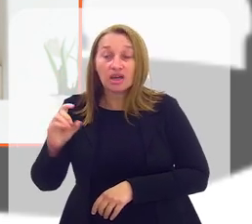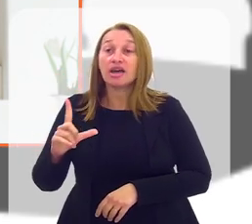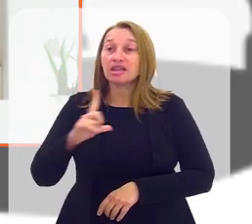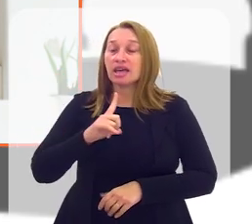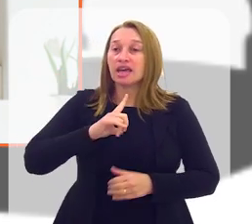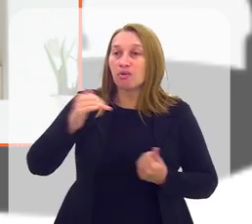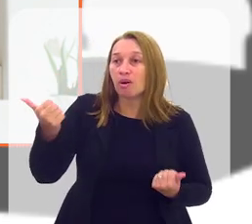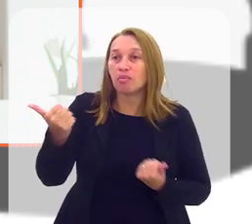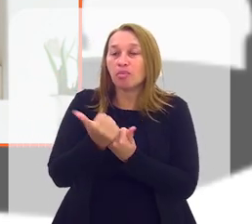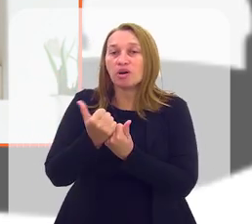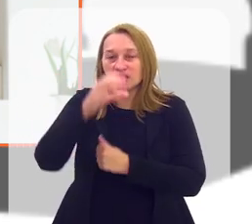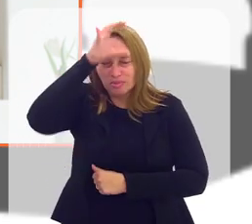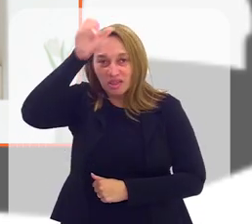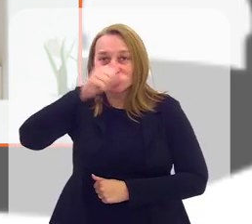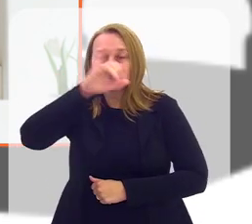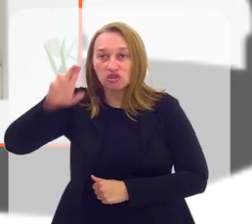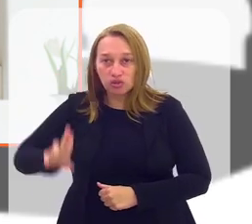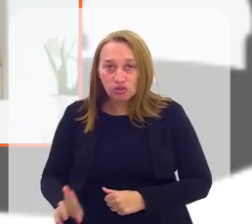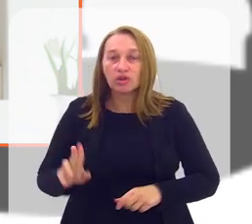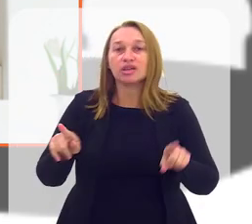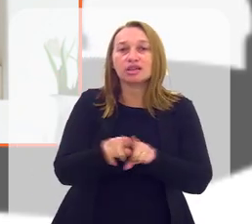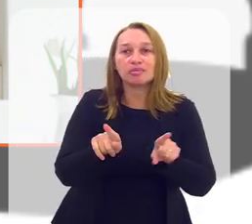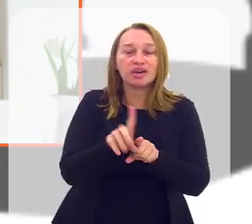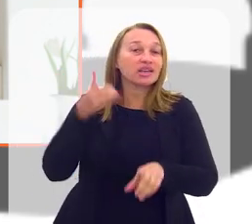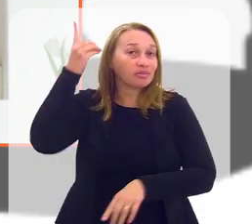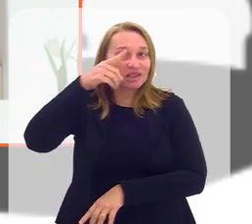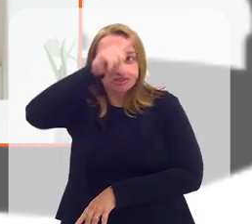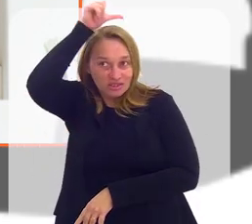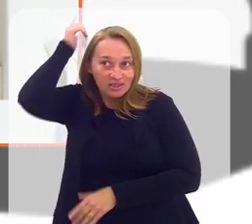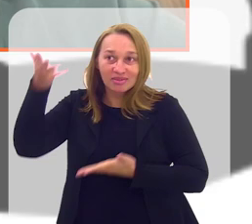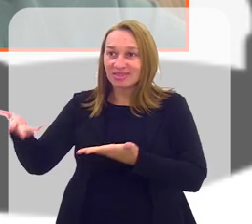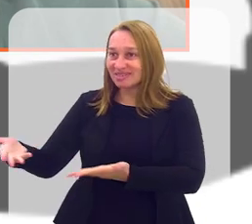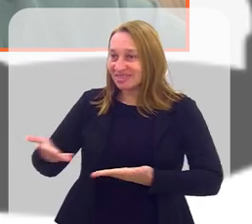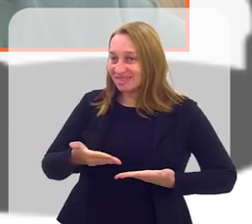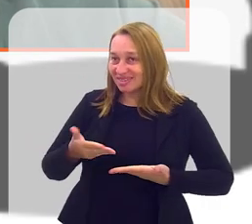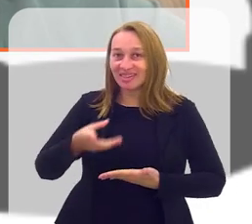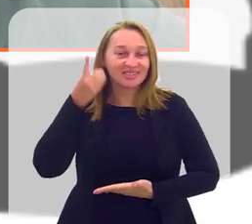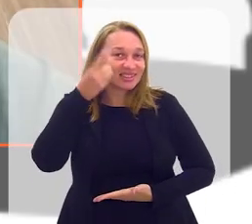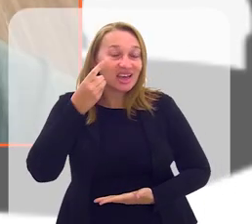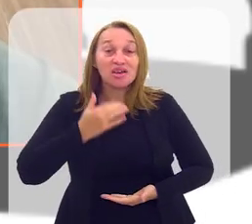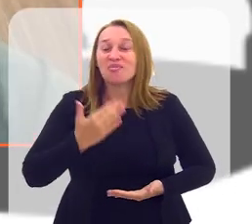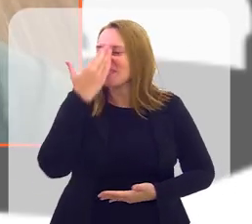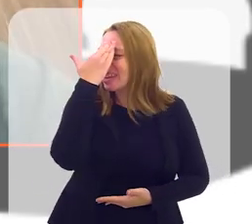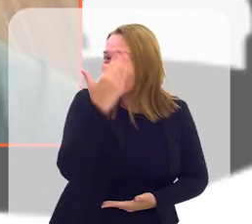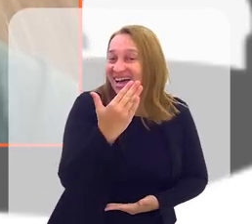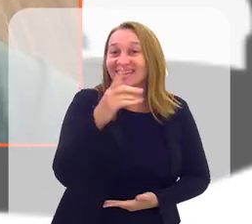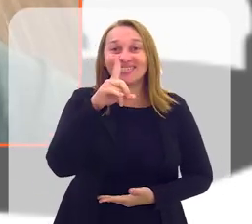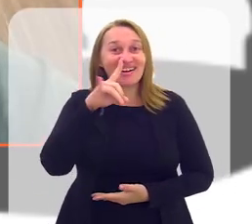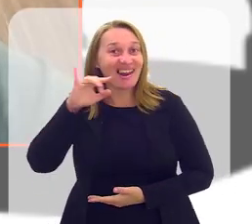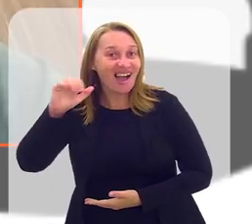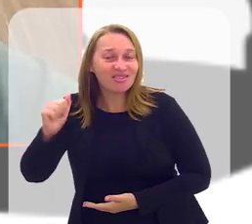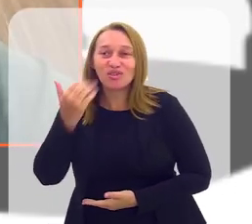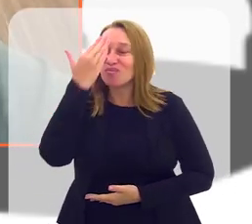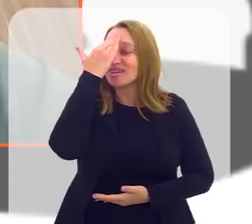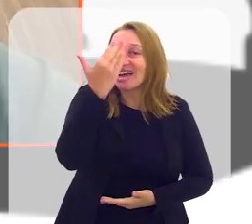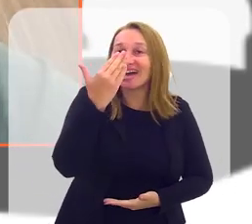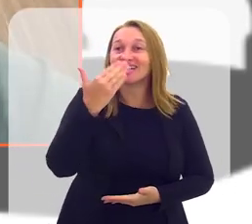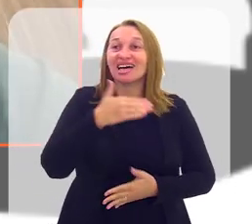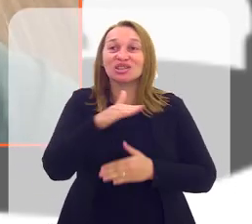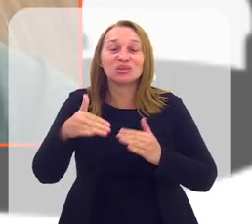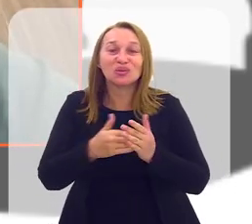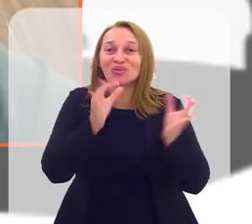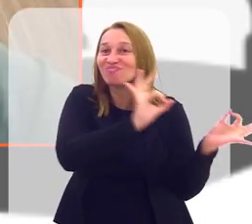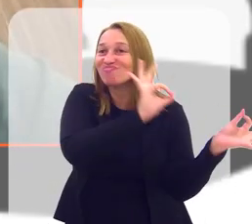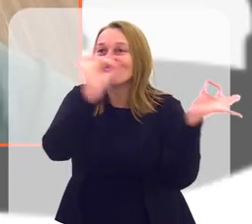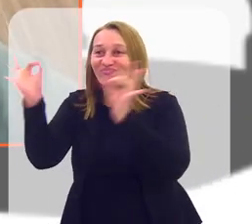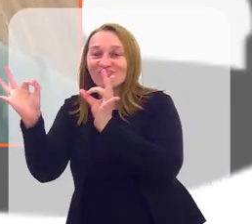Tia Ju e o deputado Luiz Paulo. Prazer lhe receber, deputado. Obrigado, Cláudia. Obrigado a